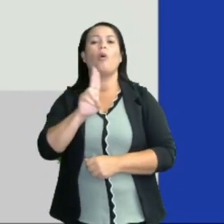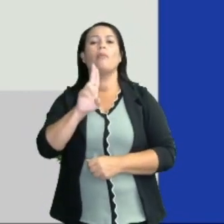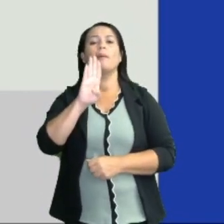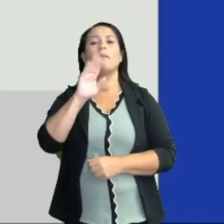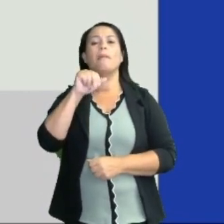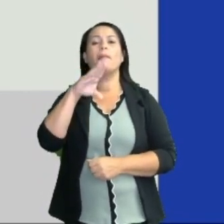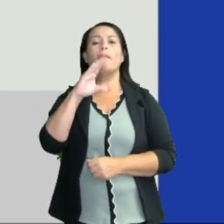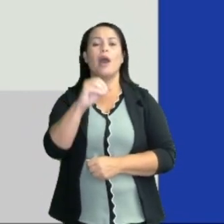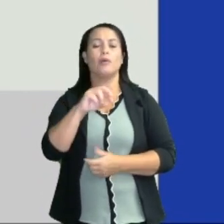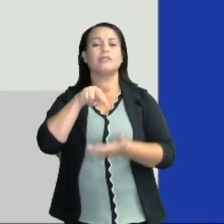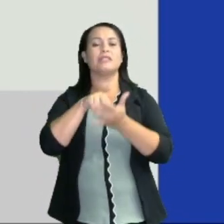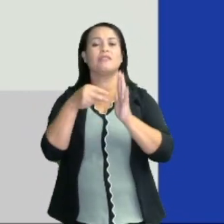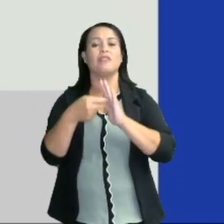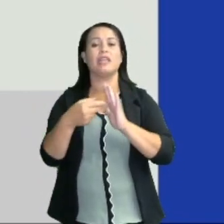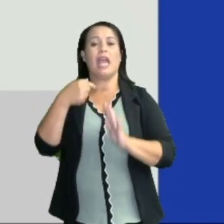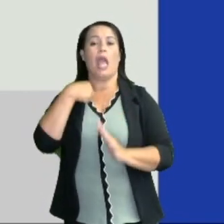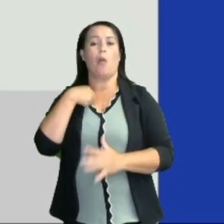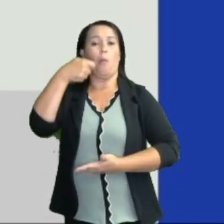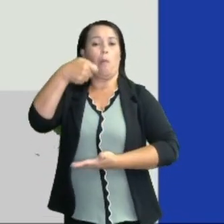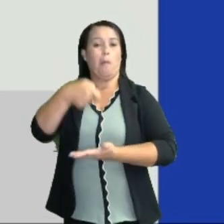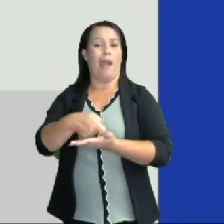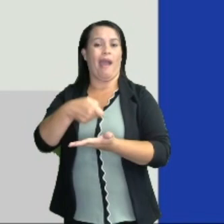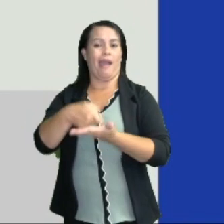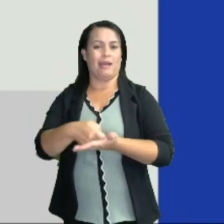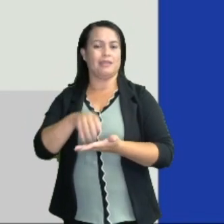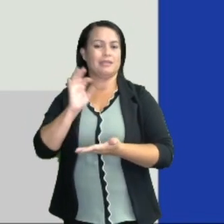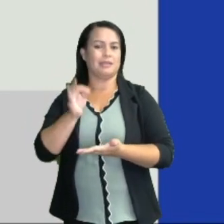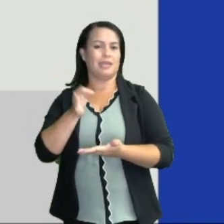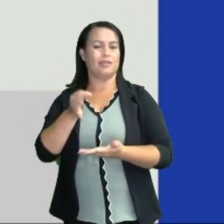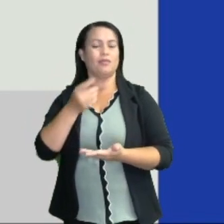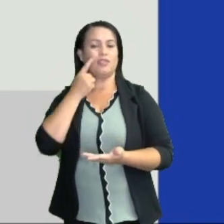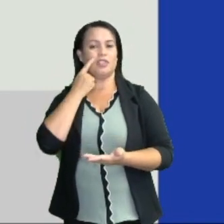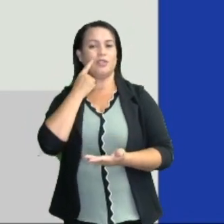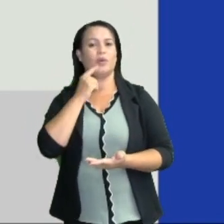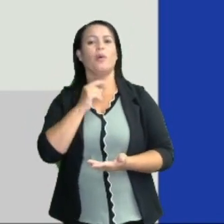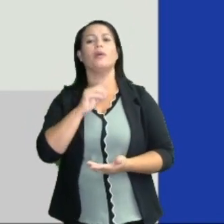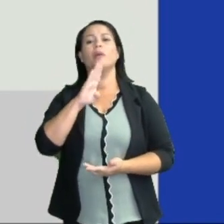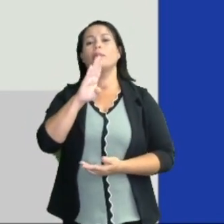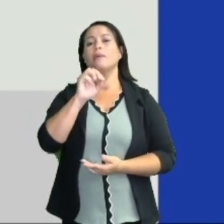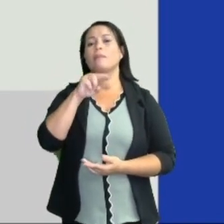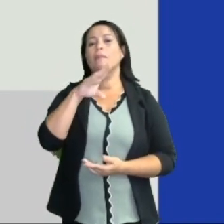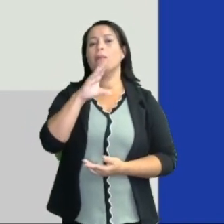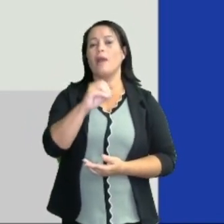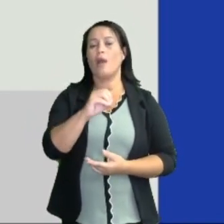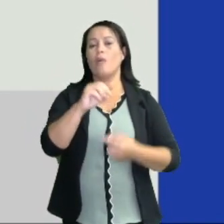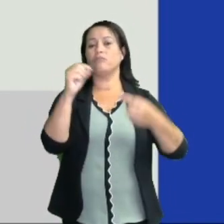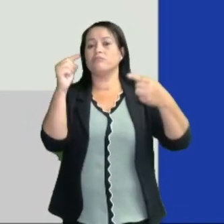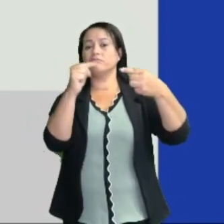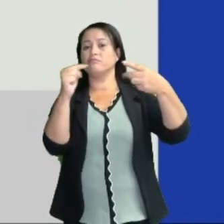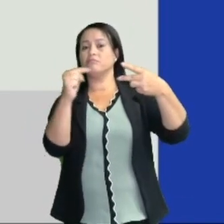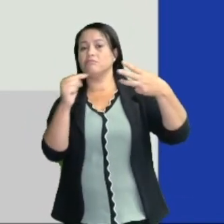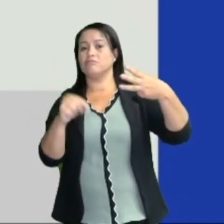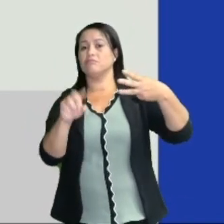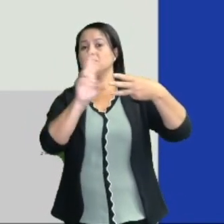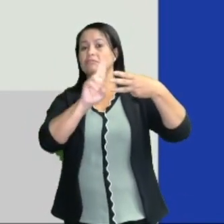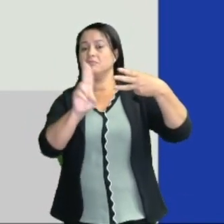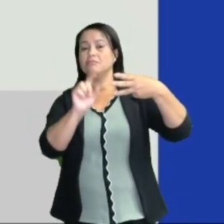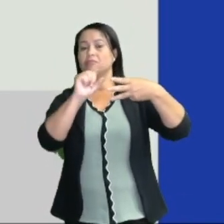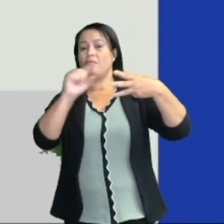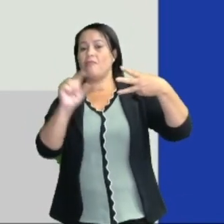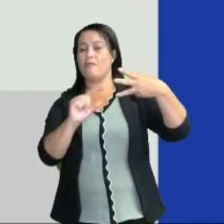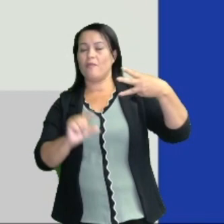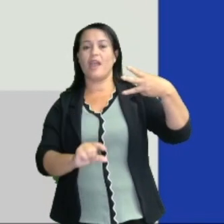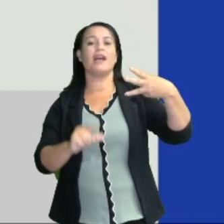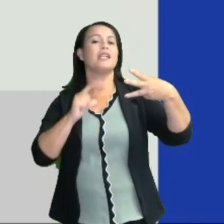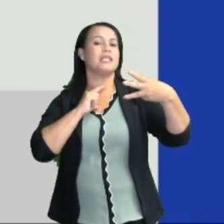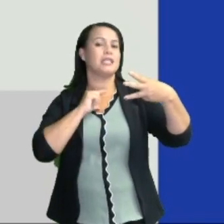se referindo a bancar, a custear. Tá certo? Então, ó, a gente tem aí banco nas três frases. Certo? Nas